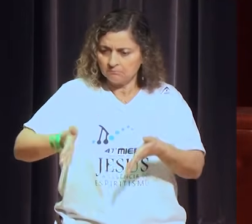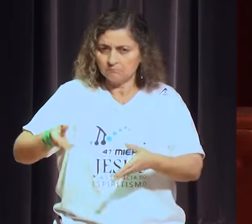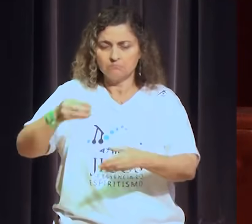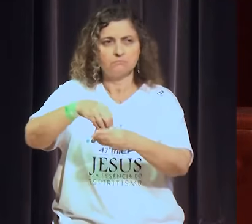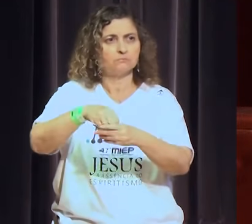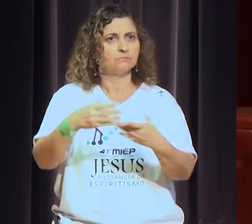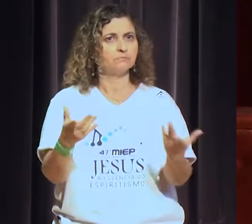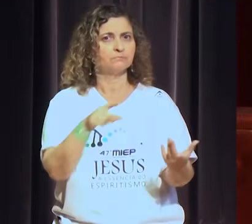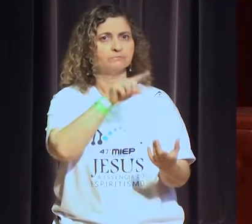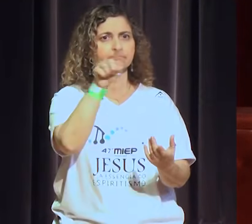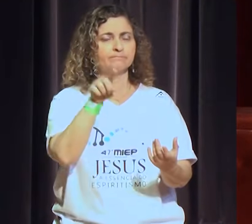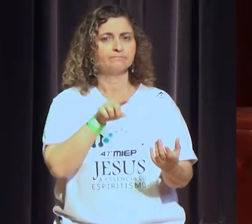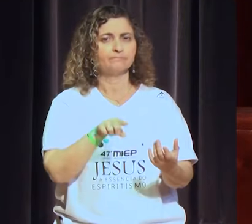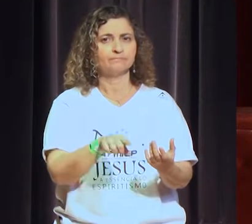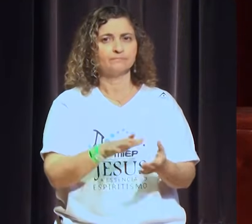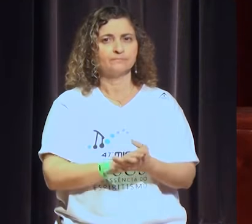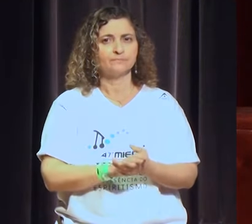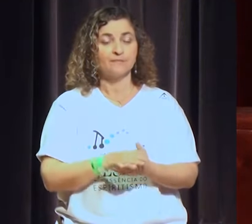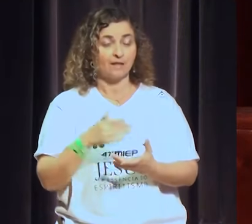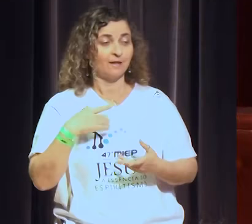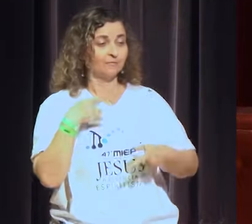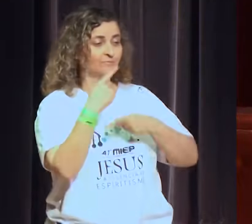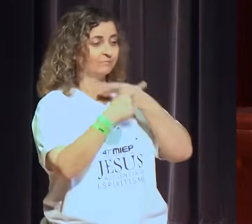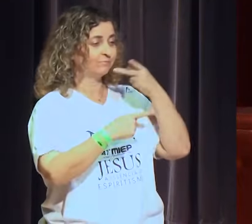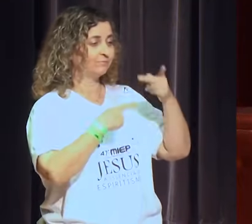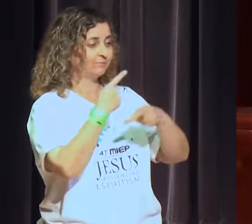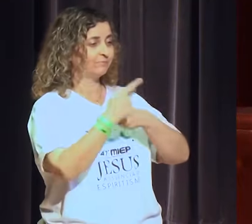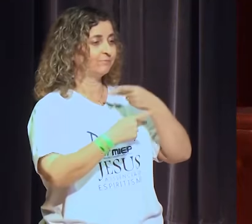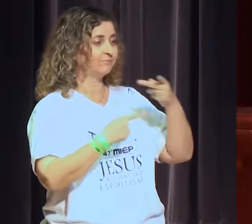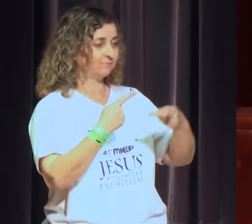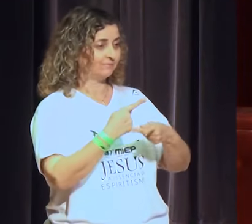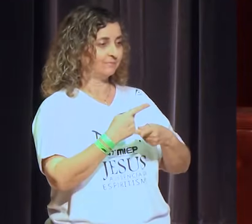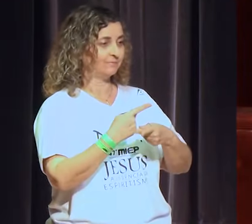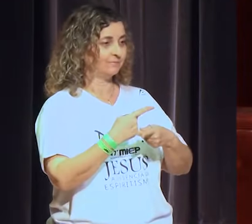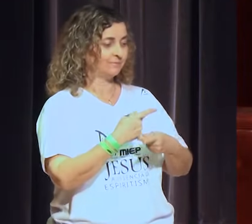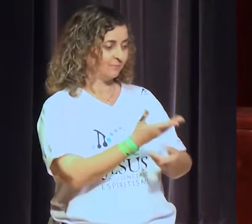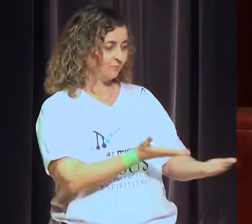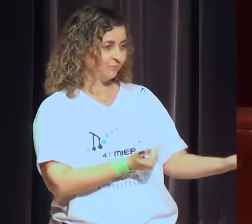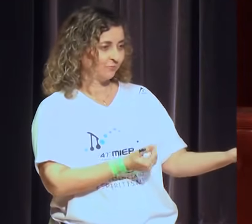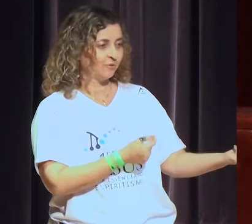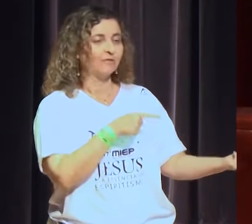Eu falava isso para os adolescentes, aí um virou assim, tem uma ordem nessa bagaça.